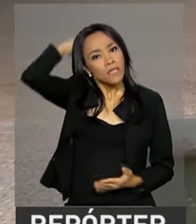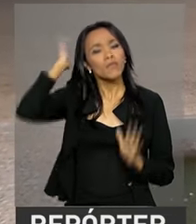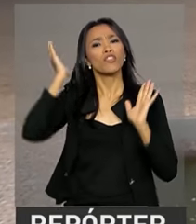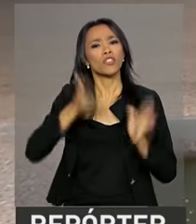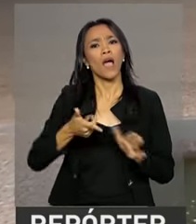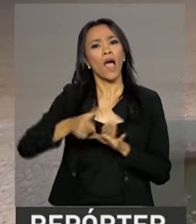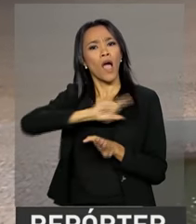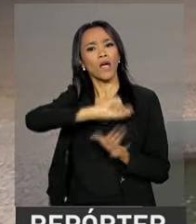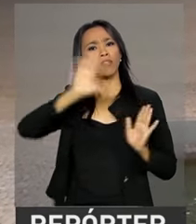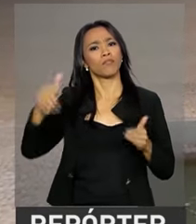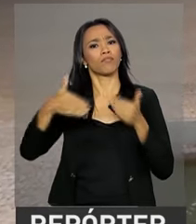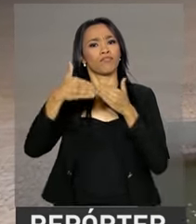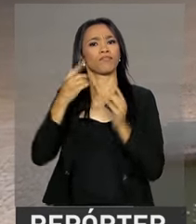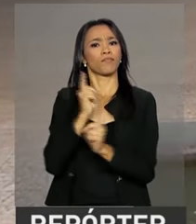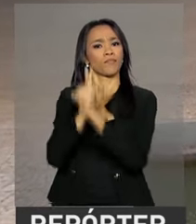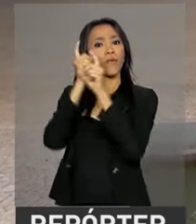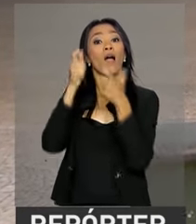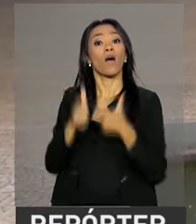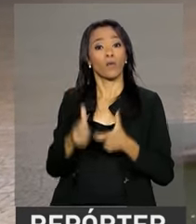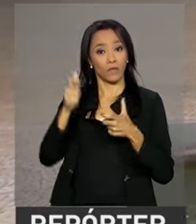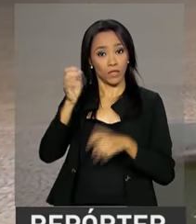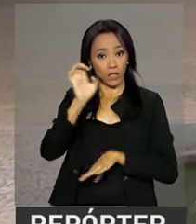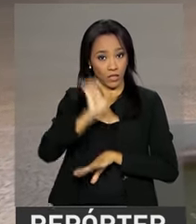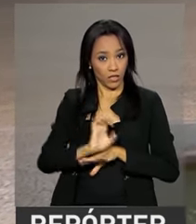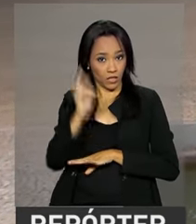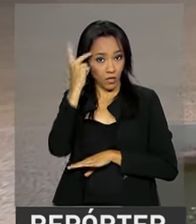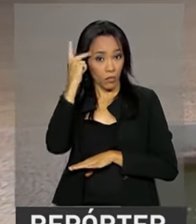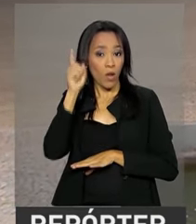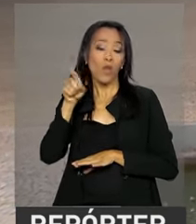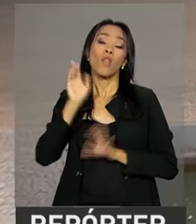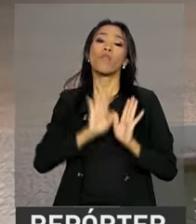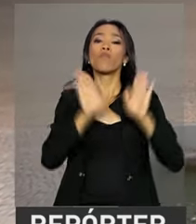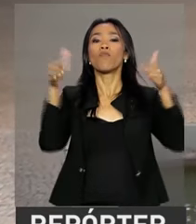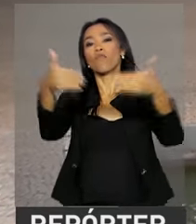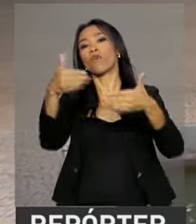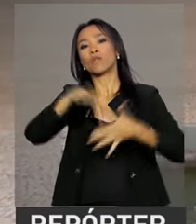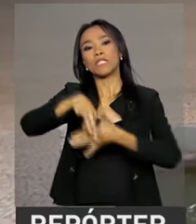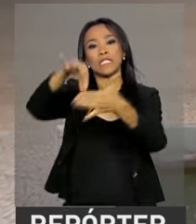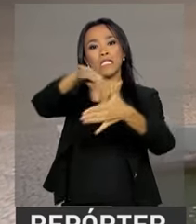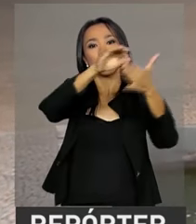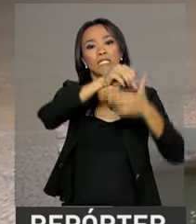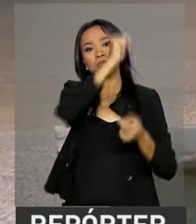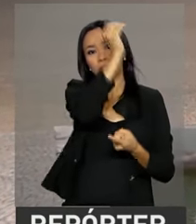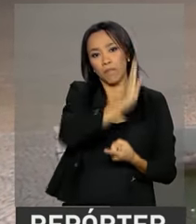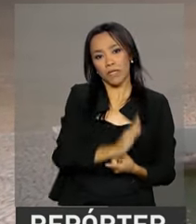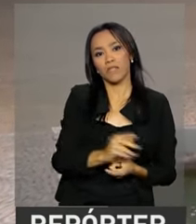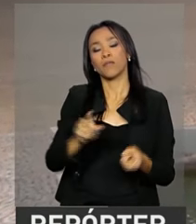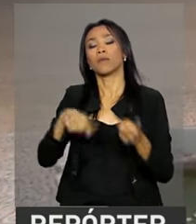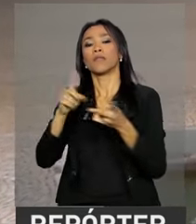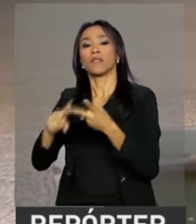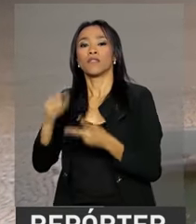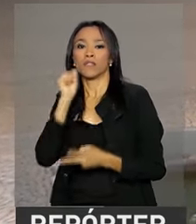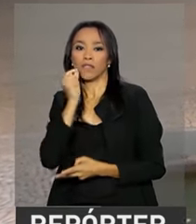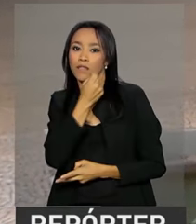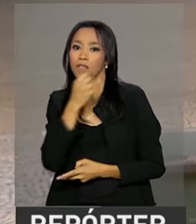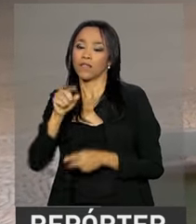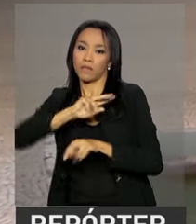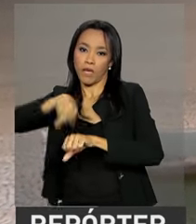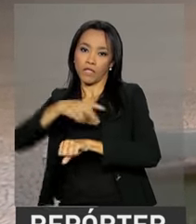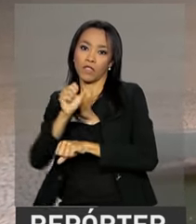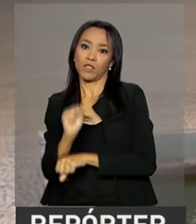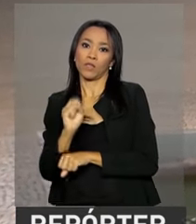encontrado com rei em são paulo no fórum de líderes brasil e suécia o encontro reuniu autoridades